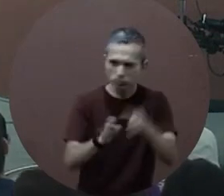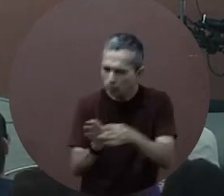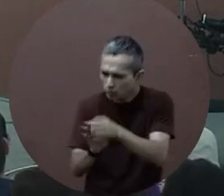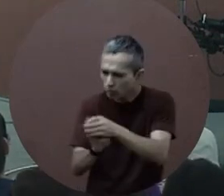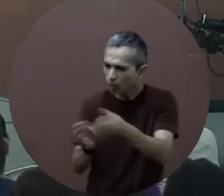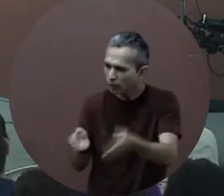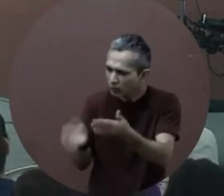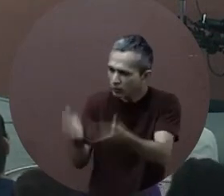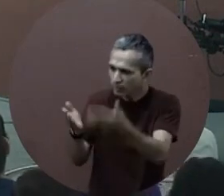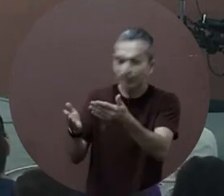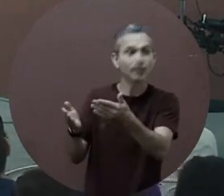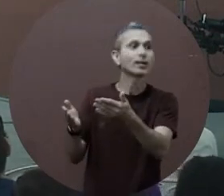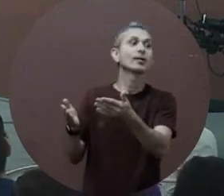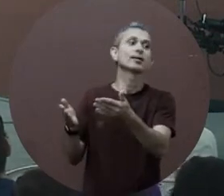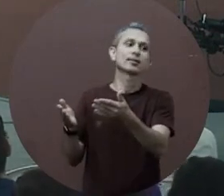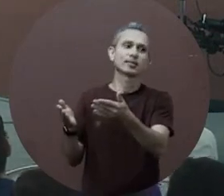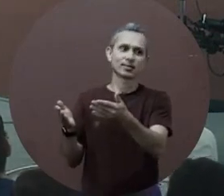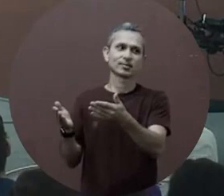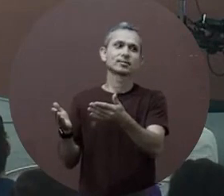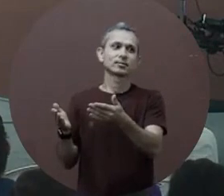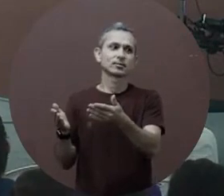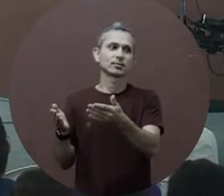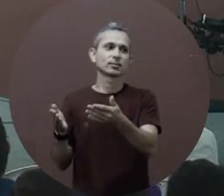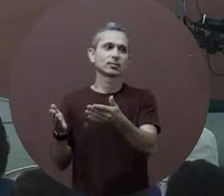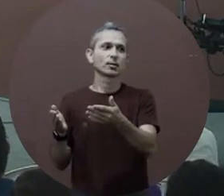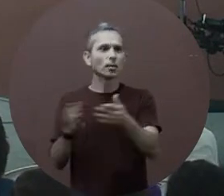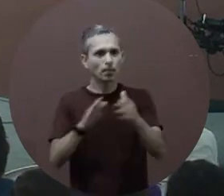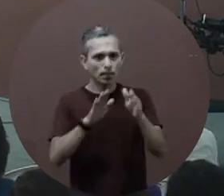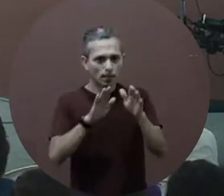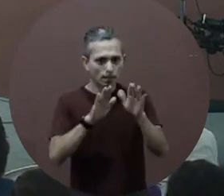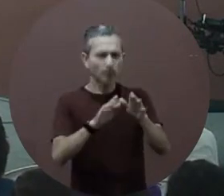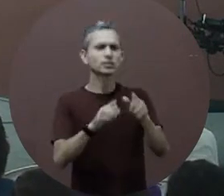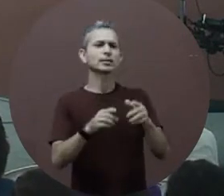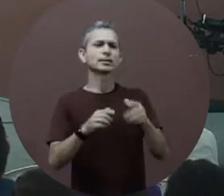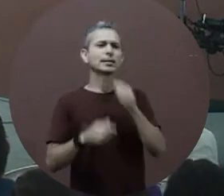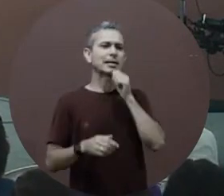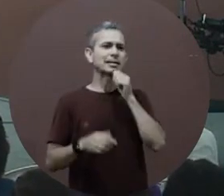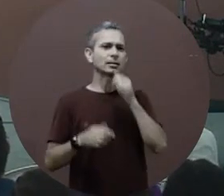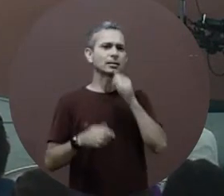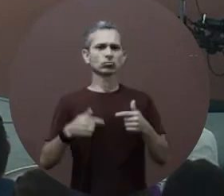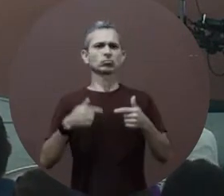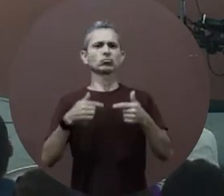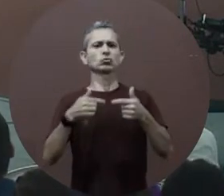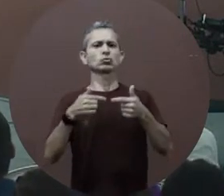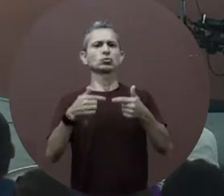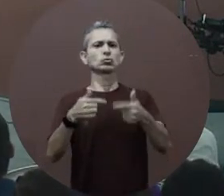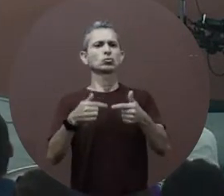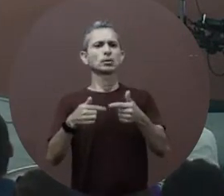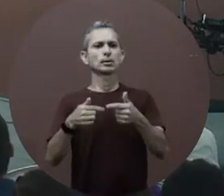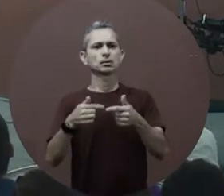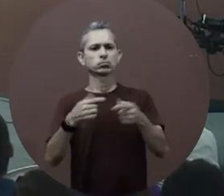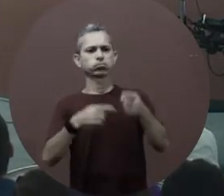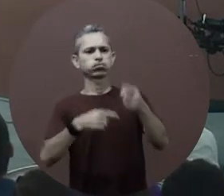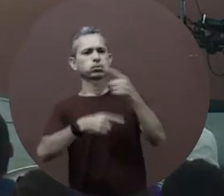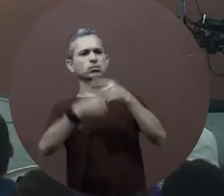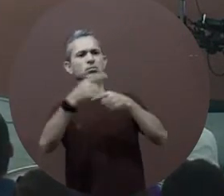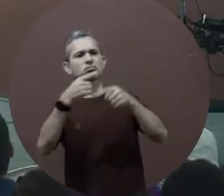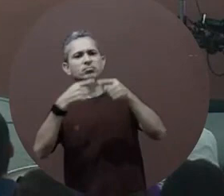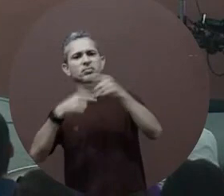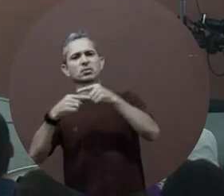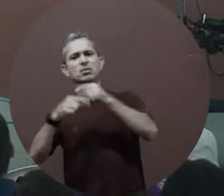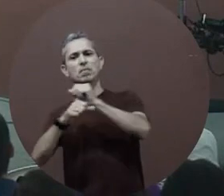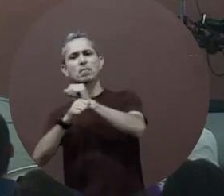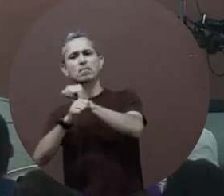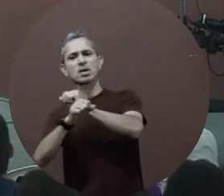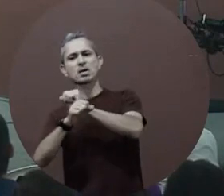você quer continuar regredindo, desistindo e parando, suspeite de sua salvação.